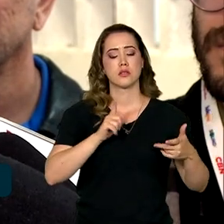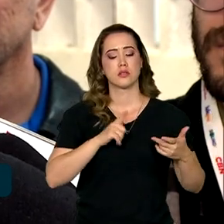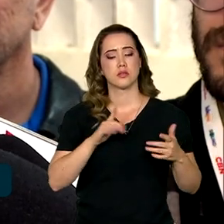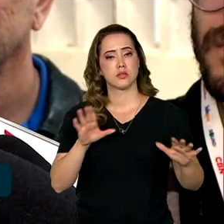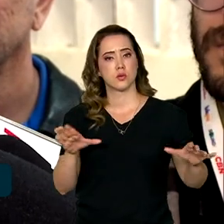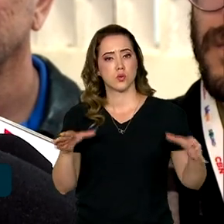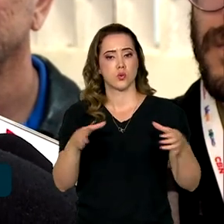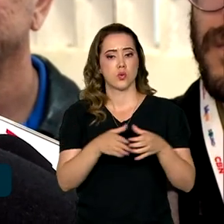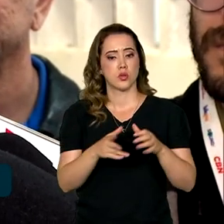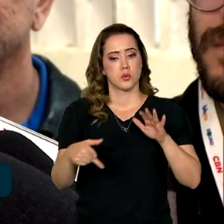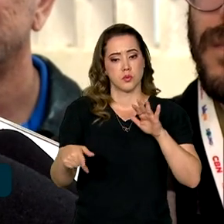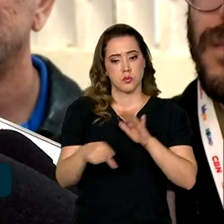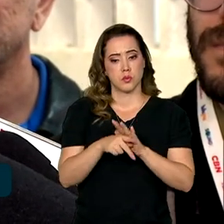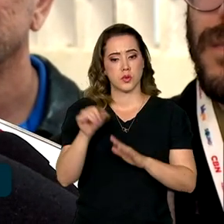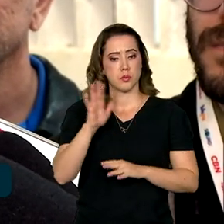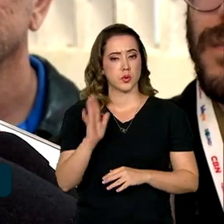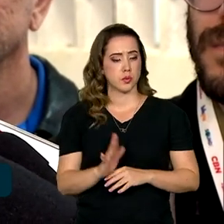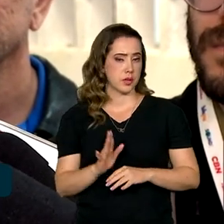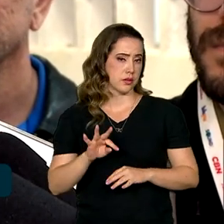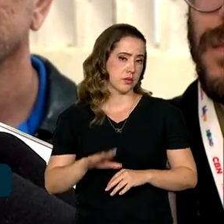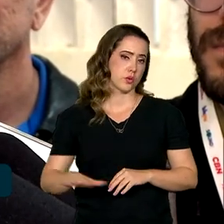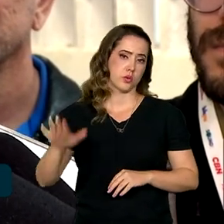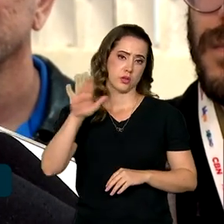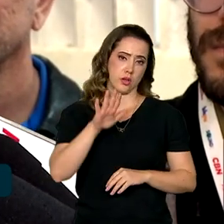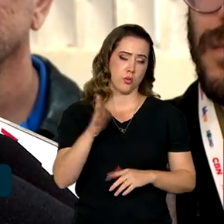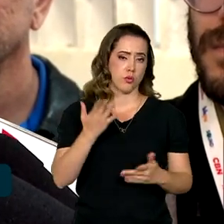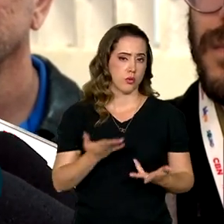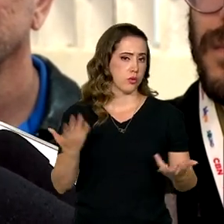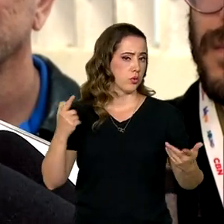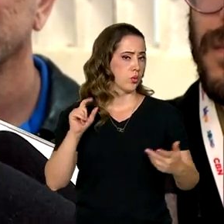que compõe também o Brasil como um todo, a totalidade do que é o Brasil.